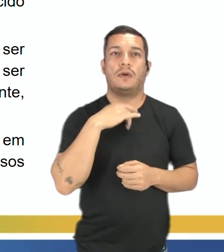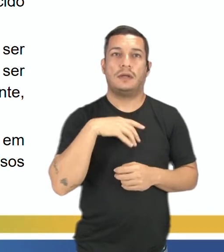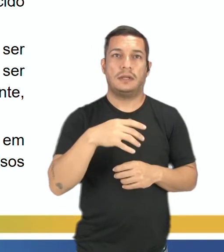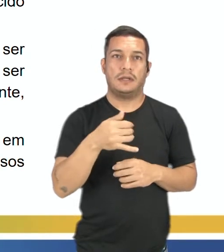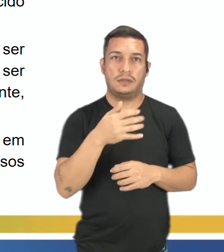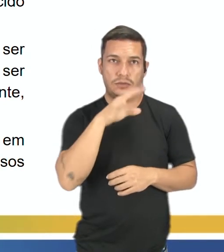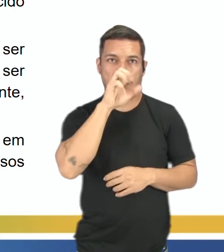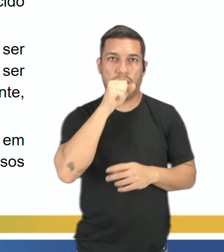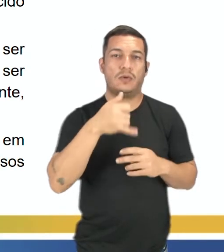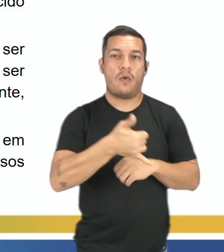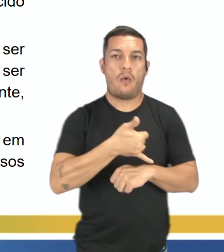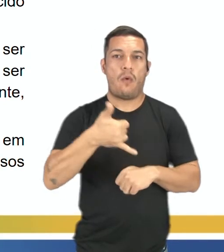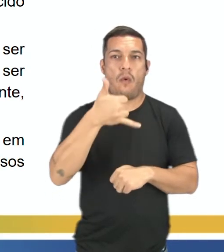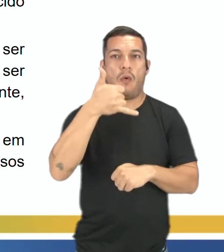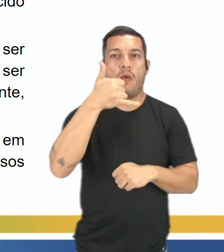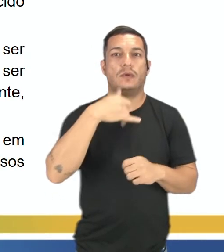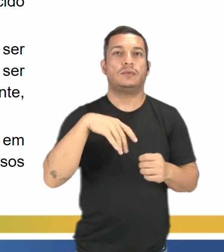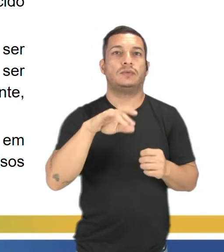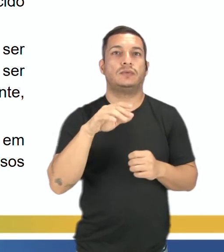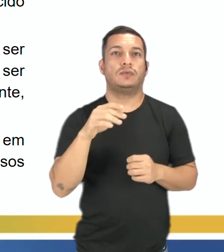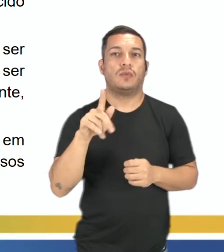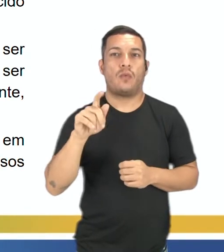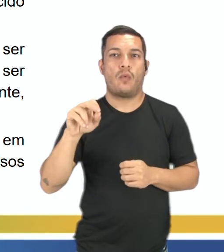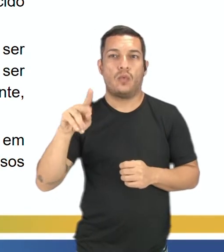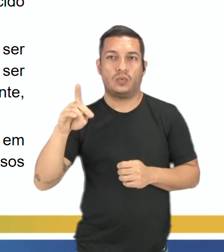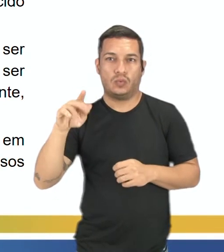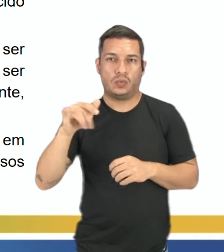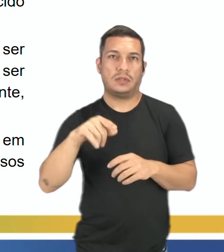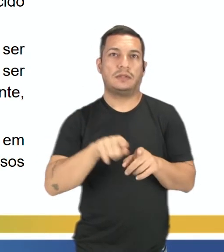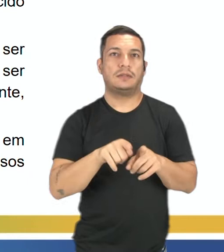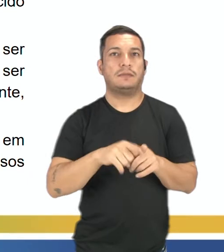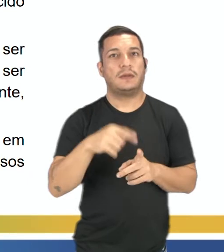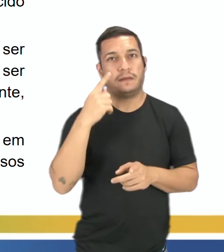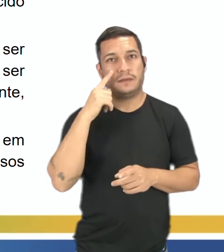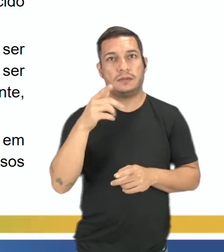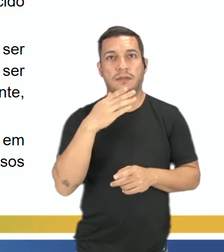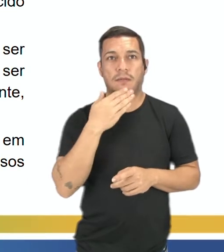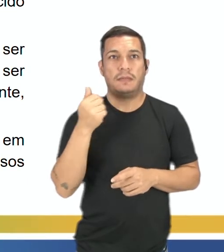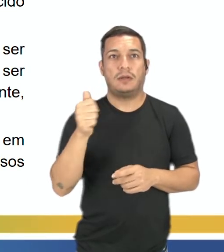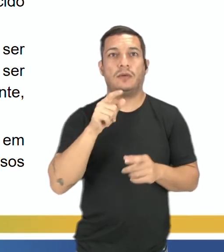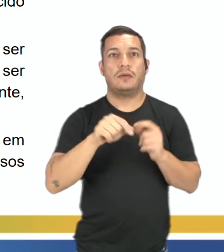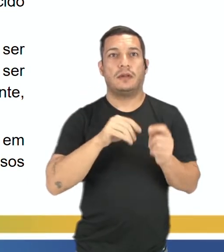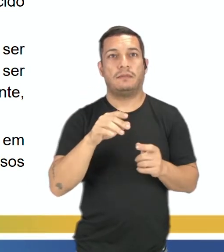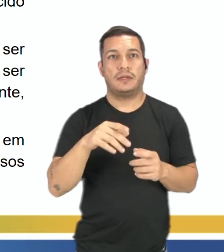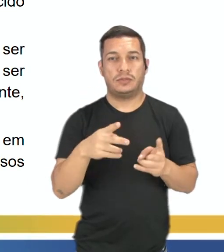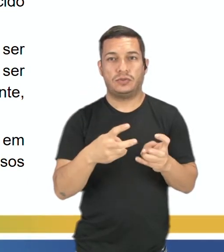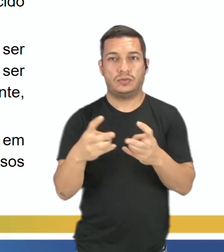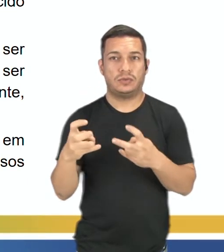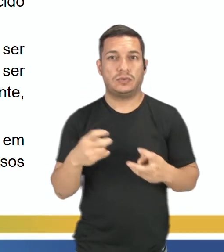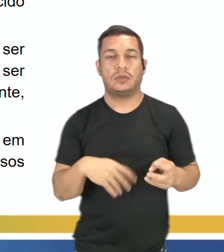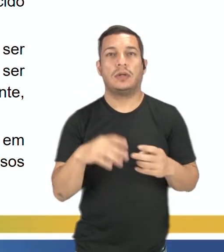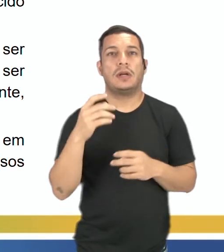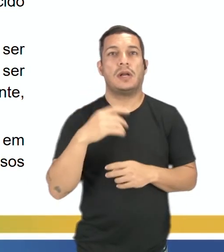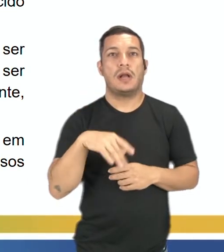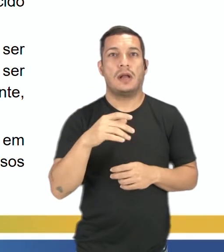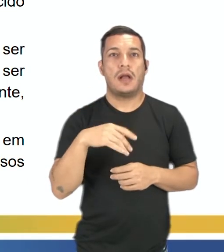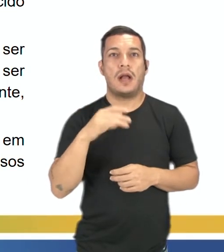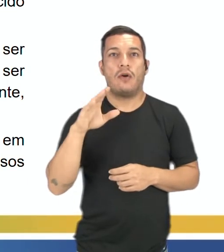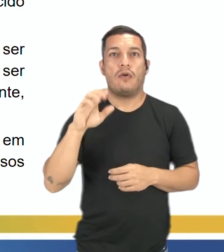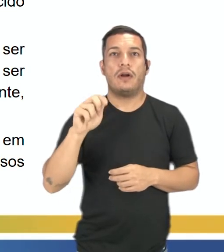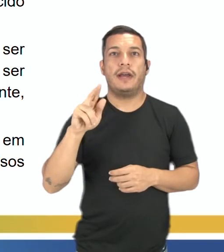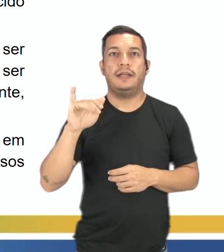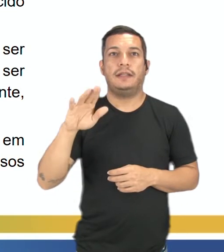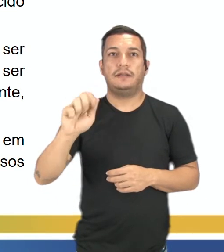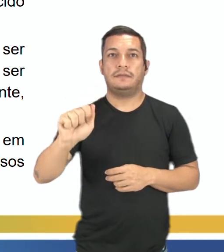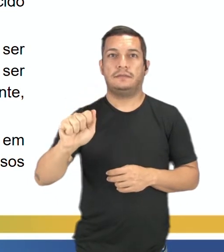olhos e gordura visto que o etoxietano é o melhor solvente para extrair a cocaína das folhas de coca a